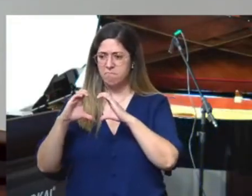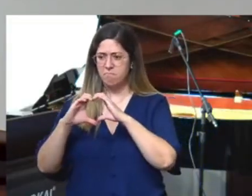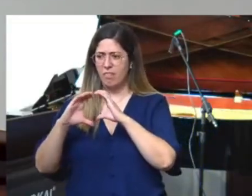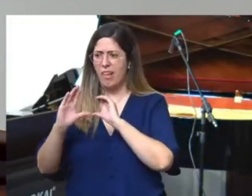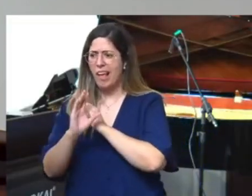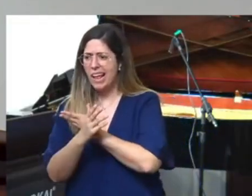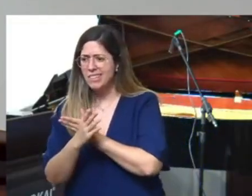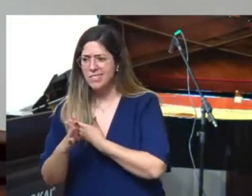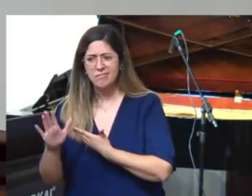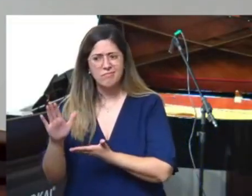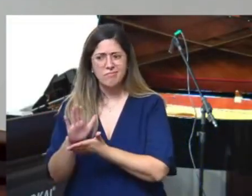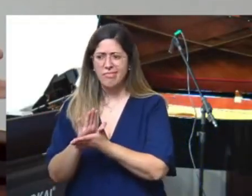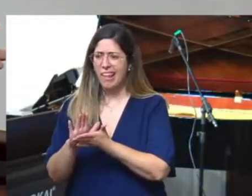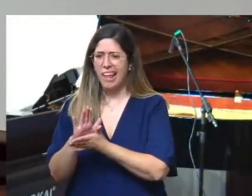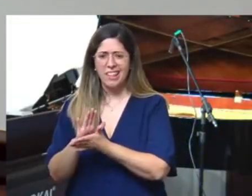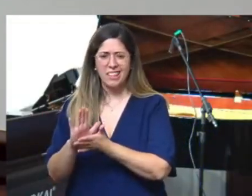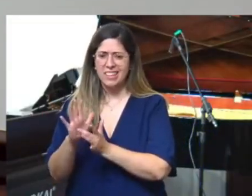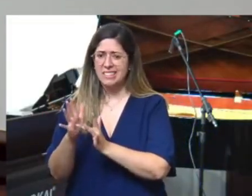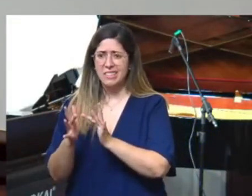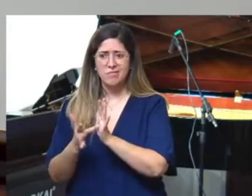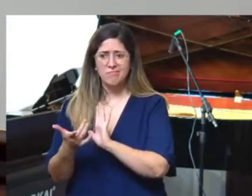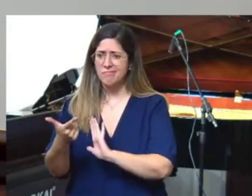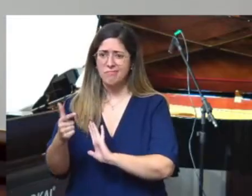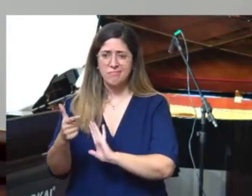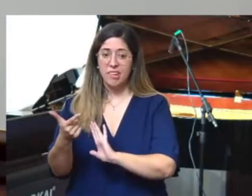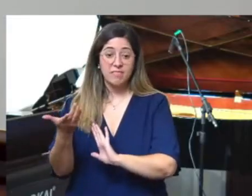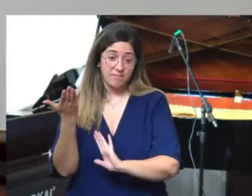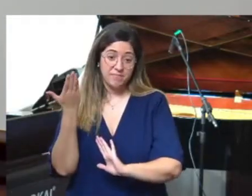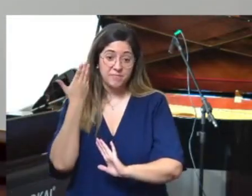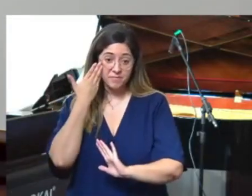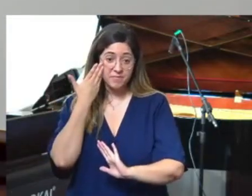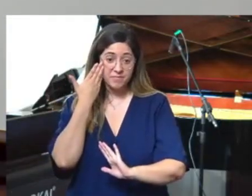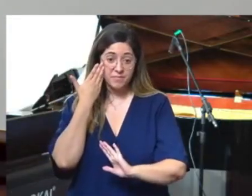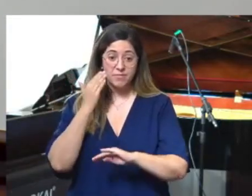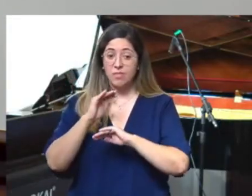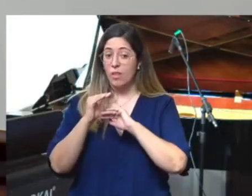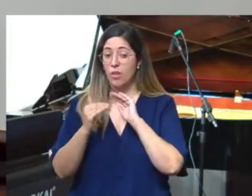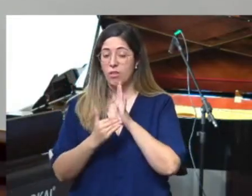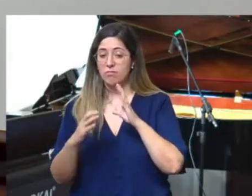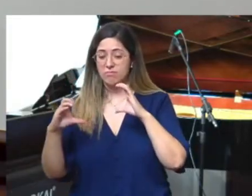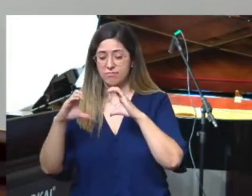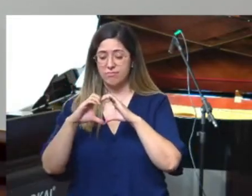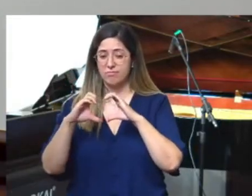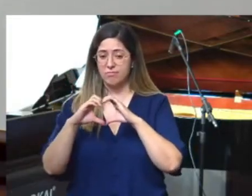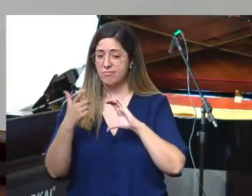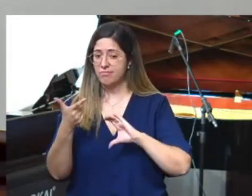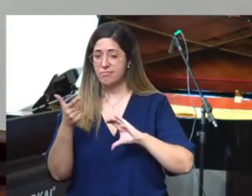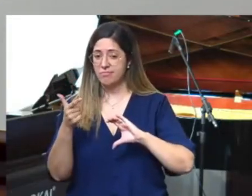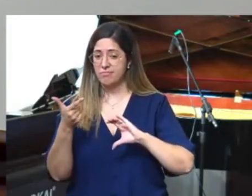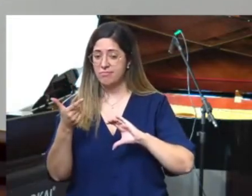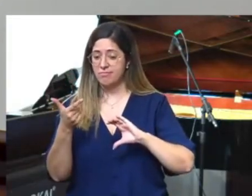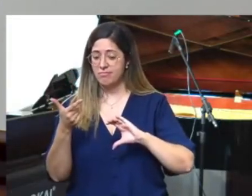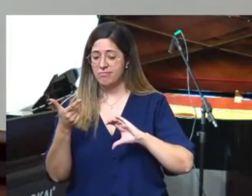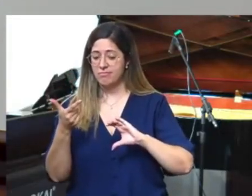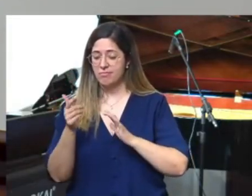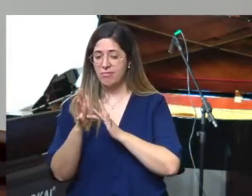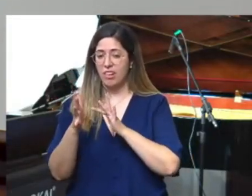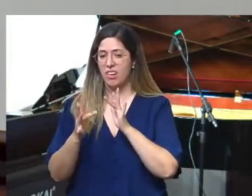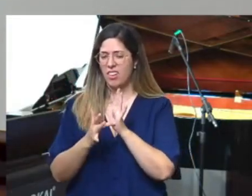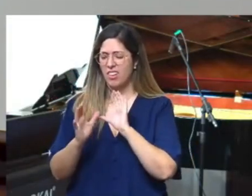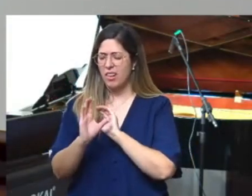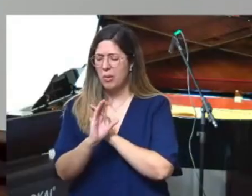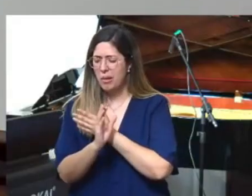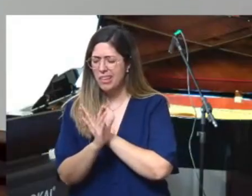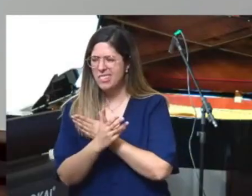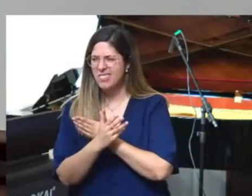Jesus naturalmente se inclina, naturalmente vai fazer tudo aquilo que é errado, porque ele não se importa